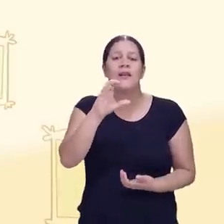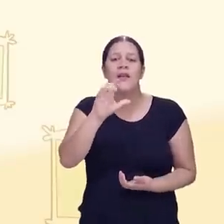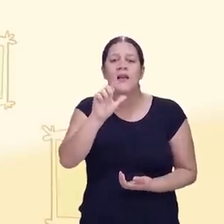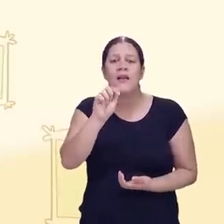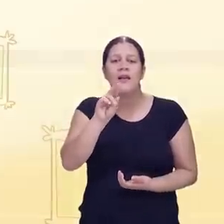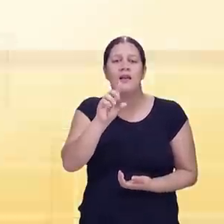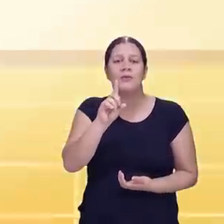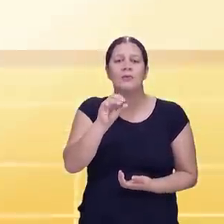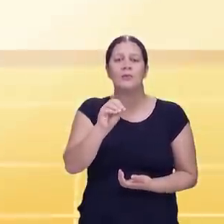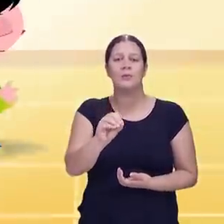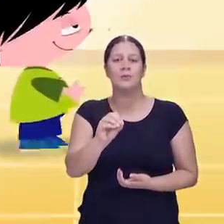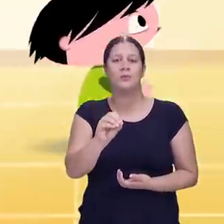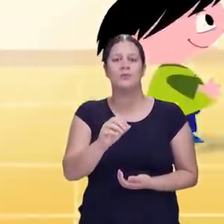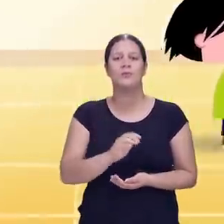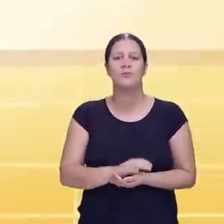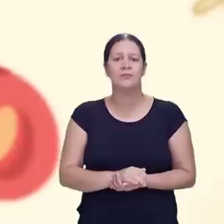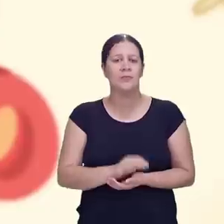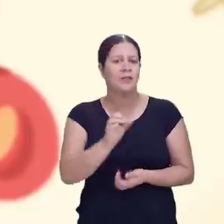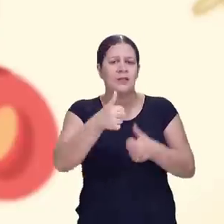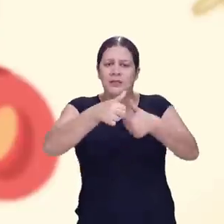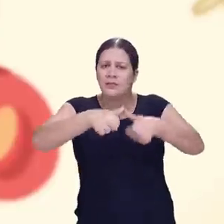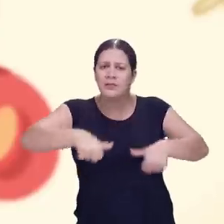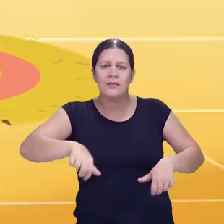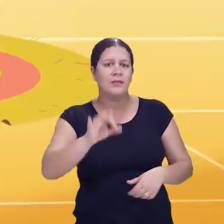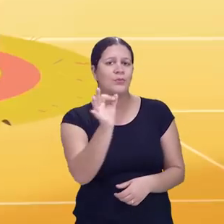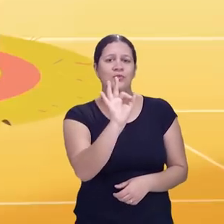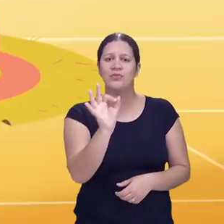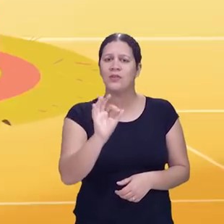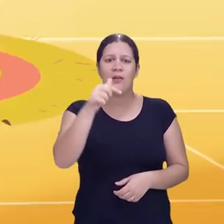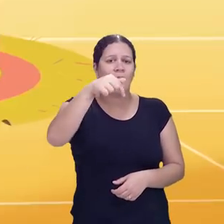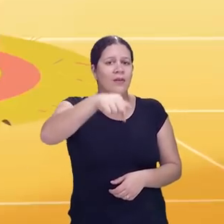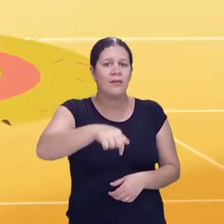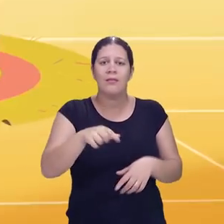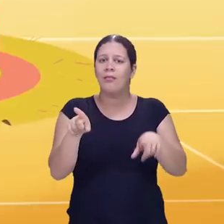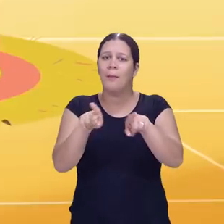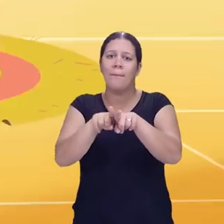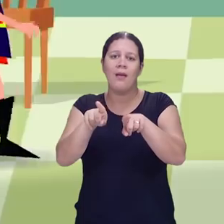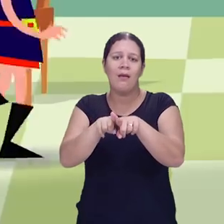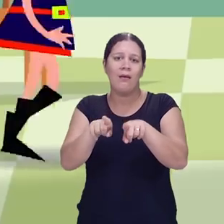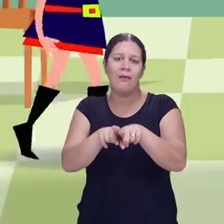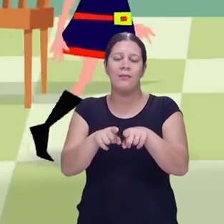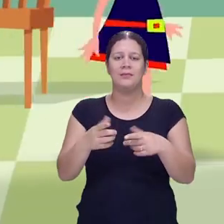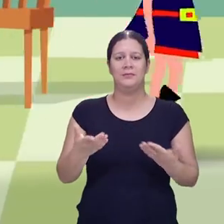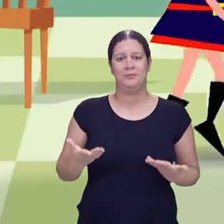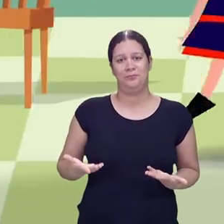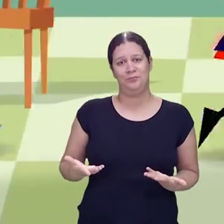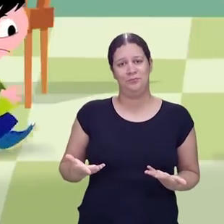Cláudio! Ele não tá aqui! Não tá aqui também.